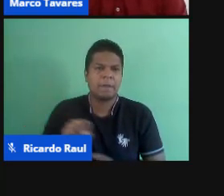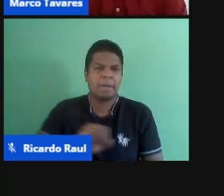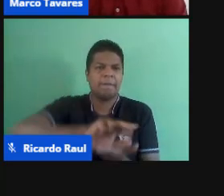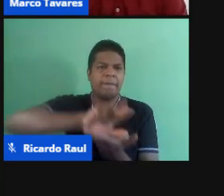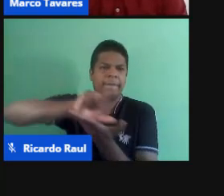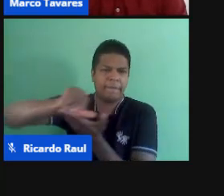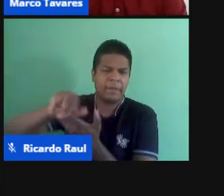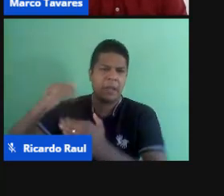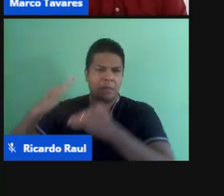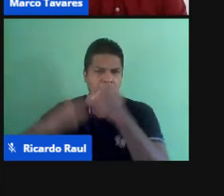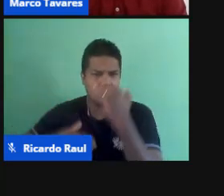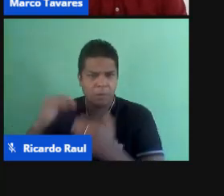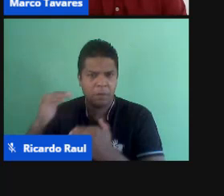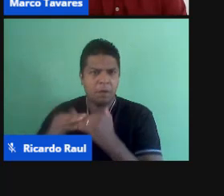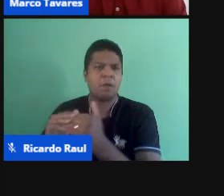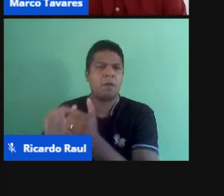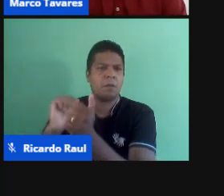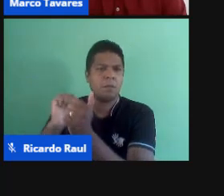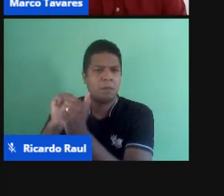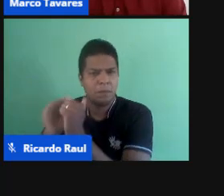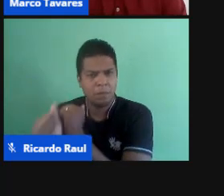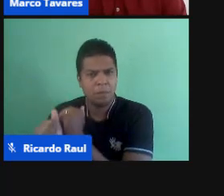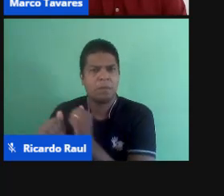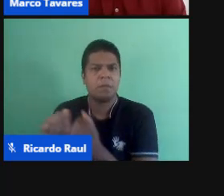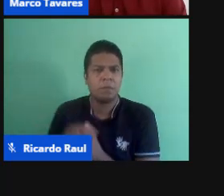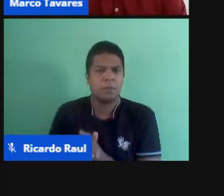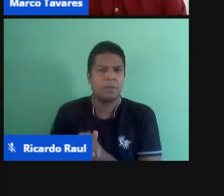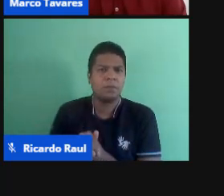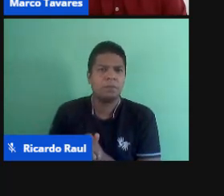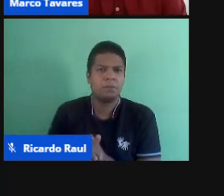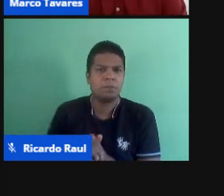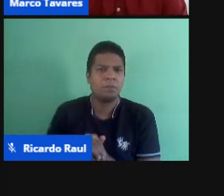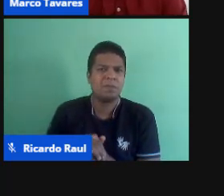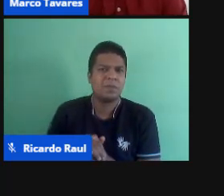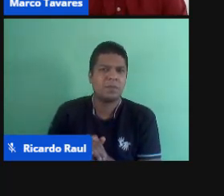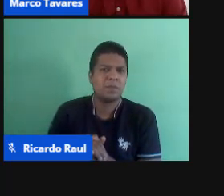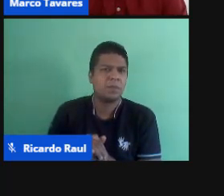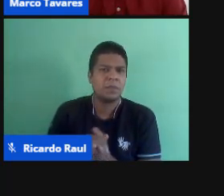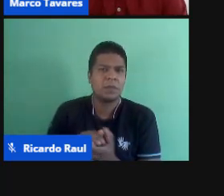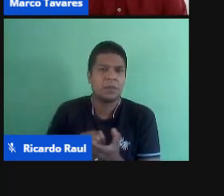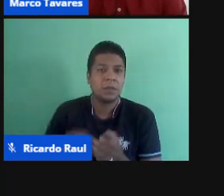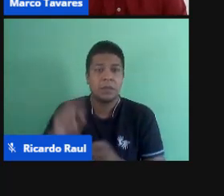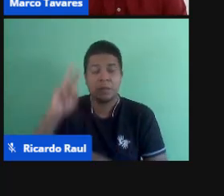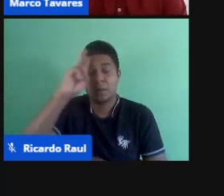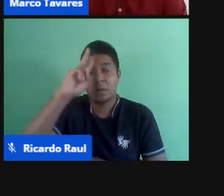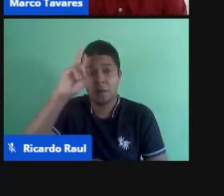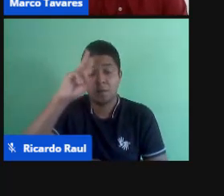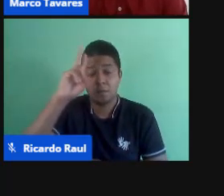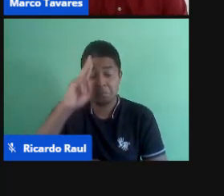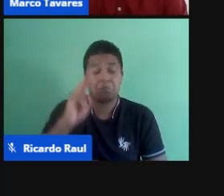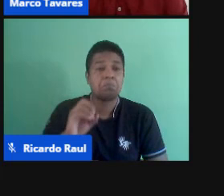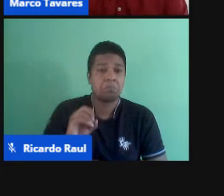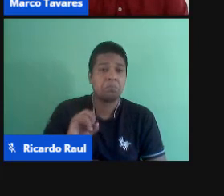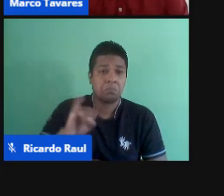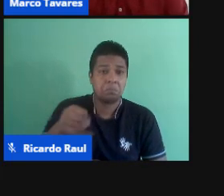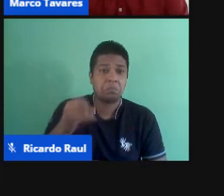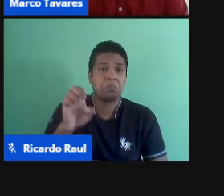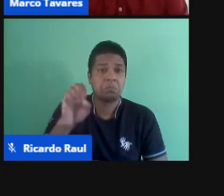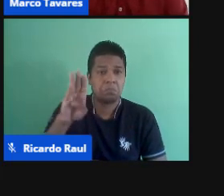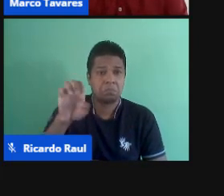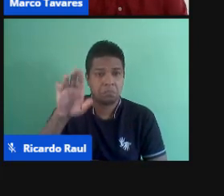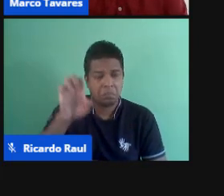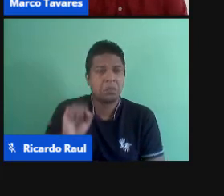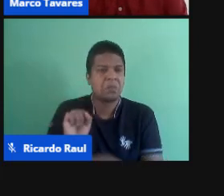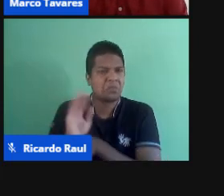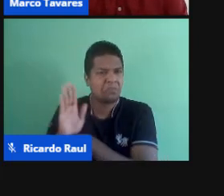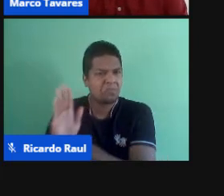olímpico, inclusive, que saíram desses jogos, do JEBs, né? Então, a história mostra que o JEBs foi uma